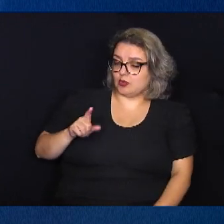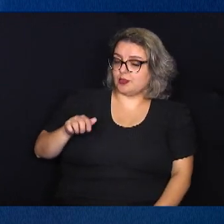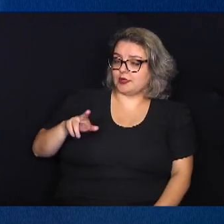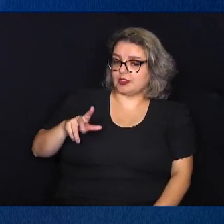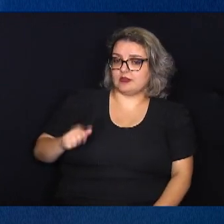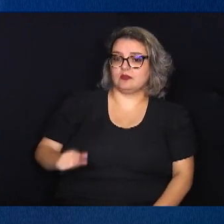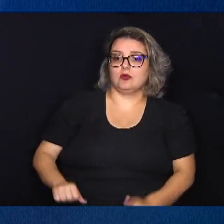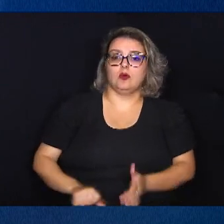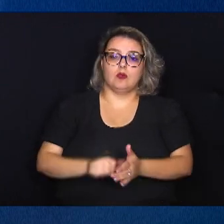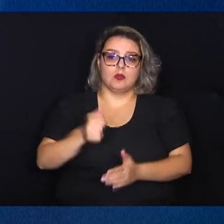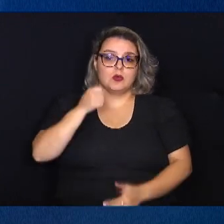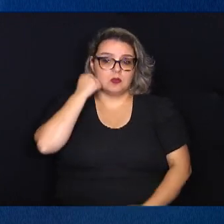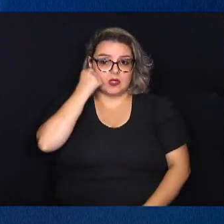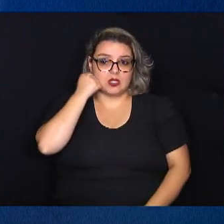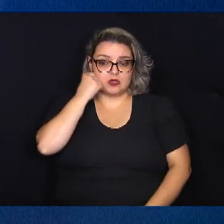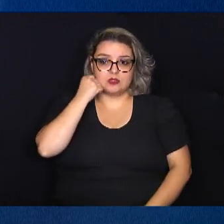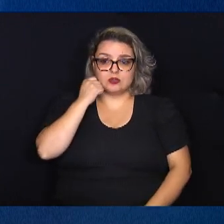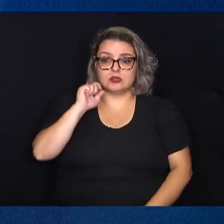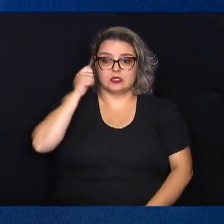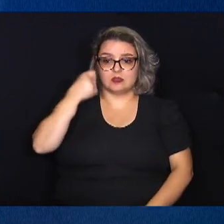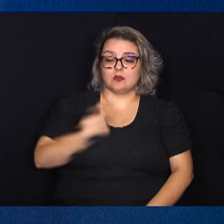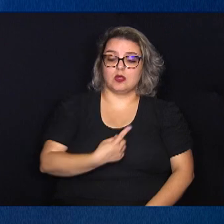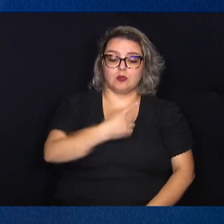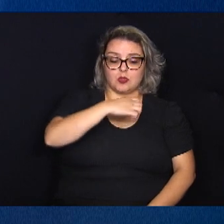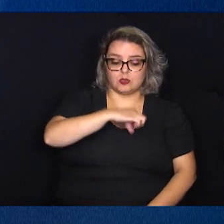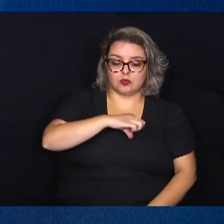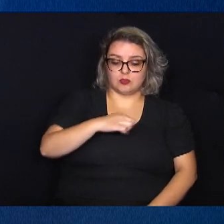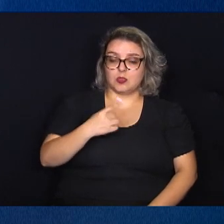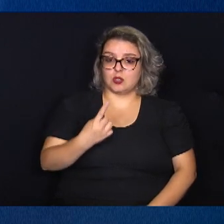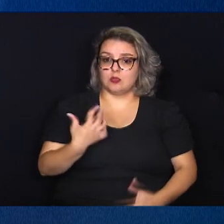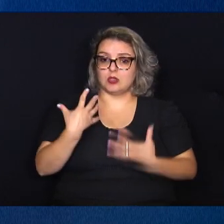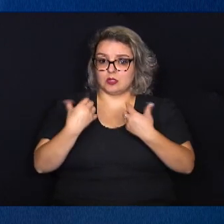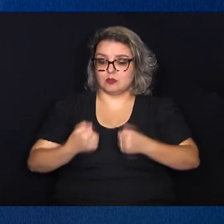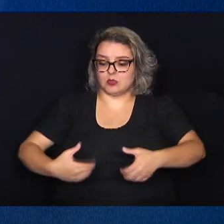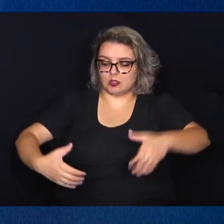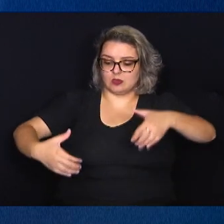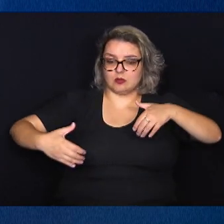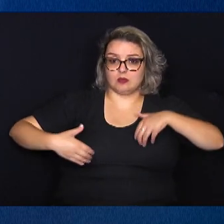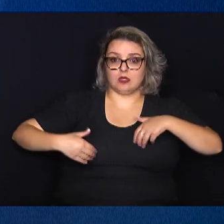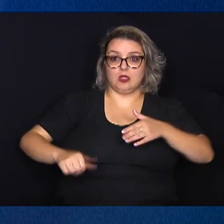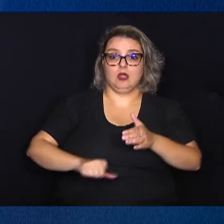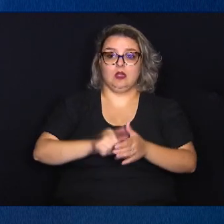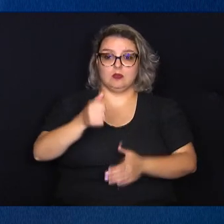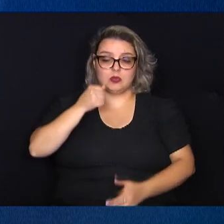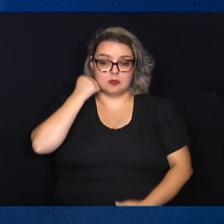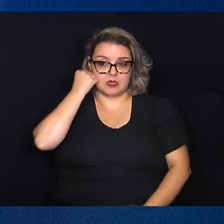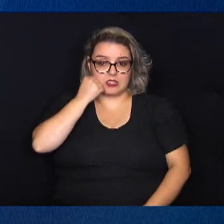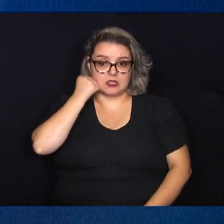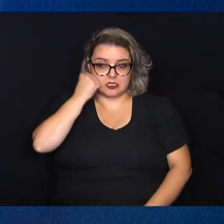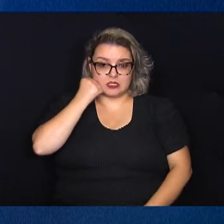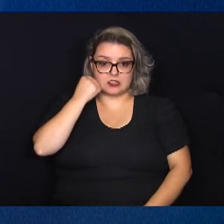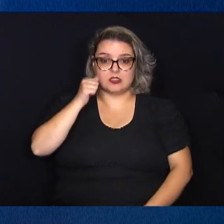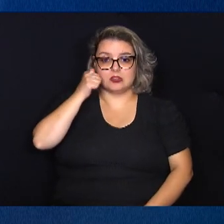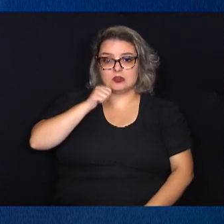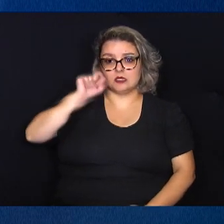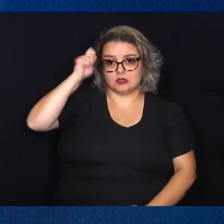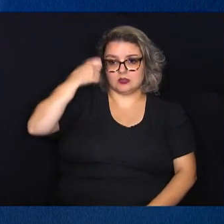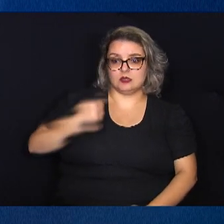senador negro só tomou posse em 1991. Já a primeira senadora negra foi eleita